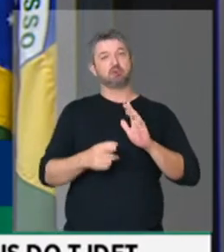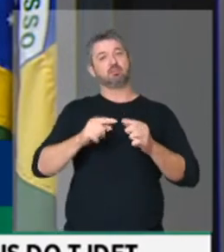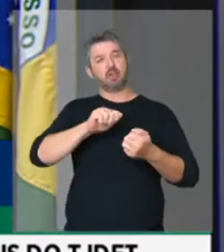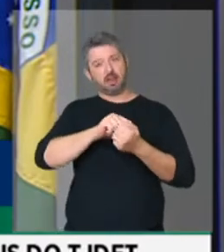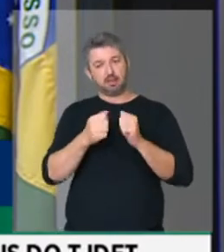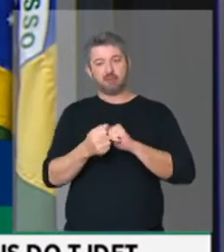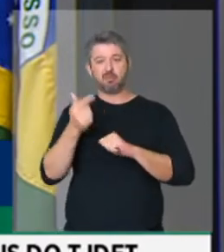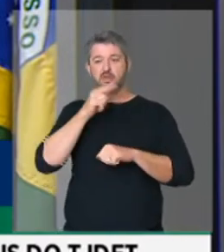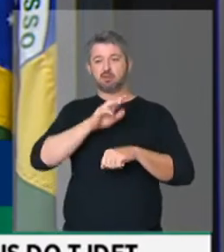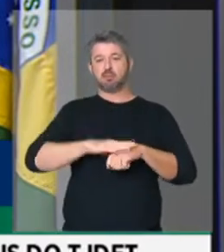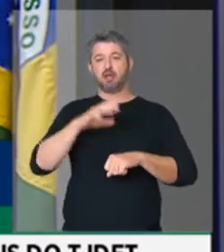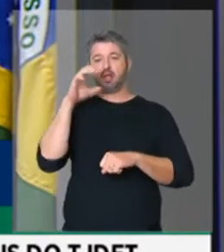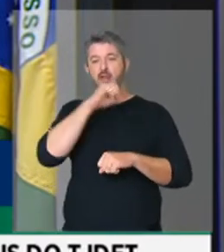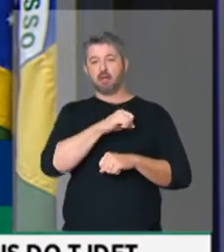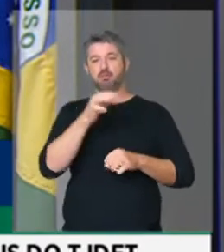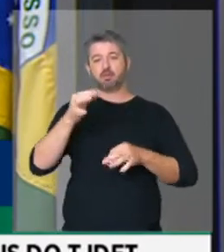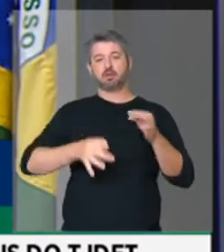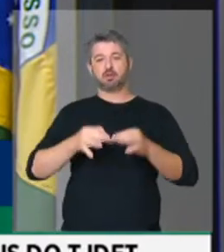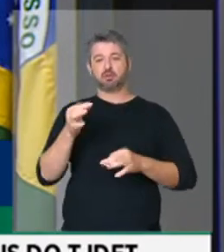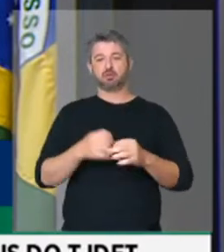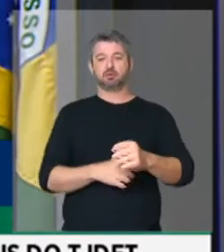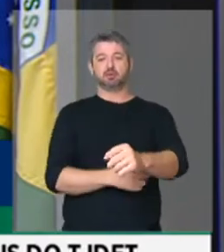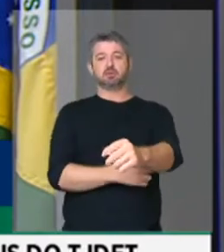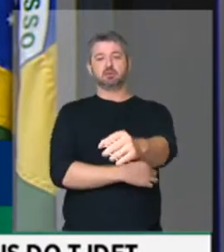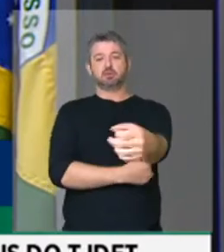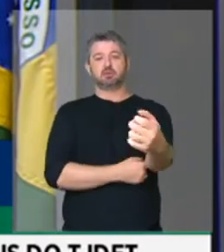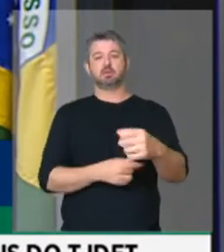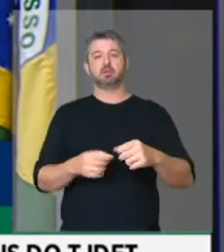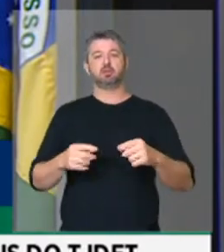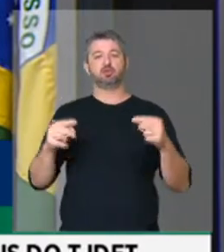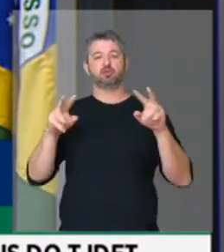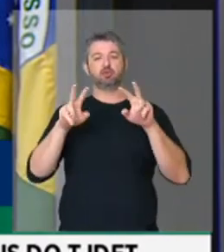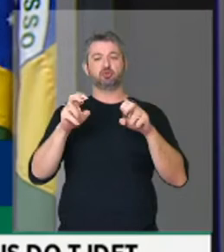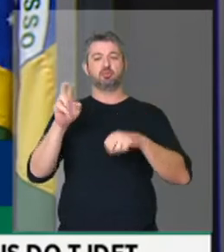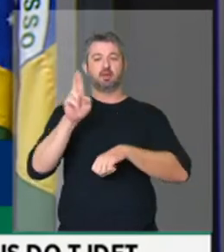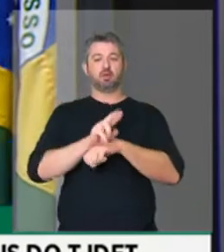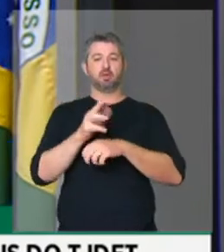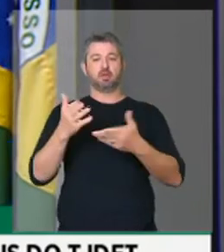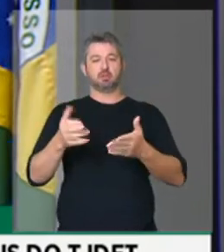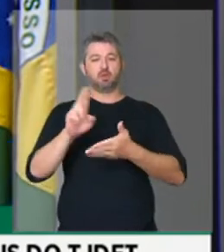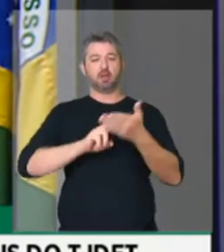mais celeridade na justiça em turmas recursais. É esse o parecer, senhor presidente.